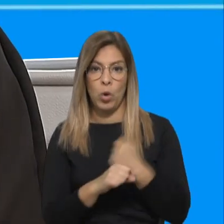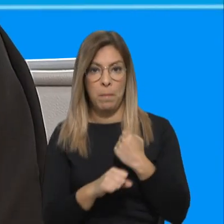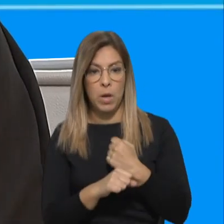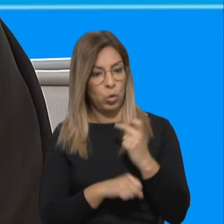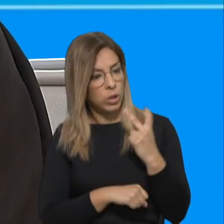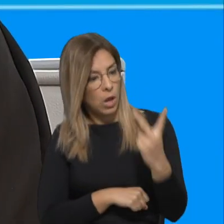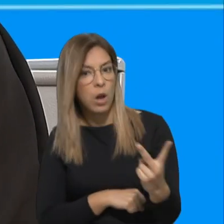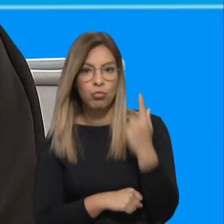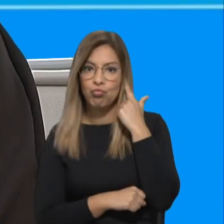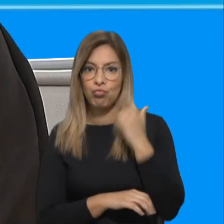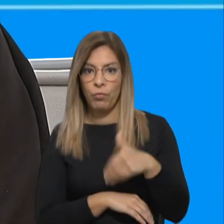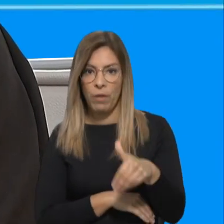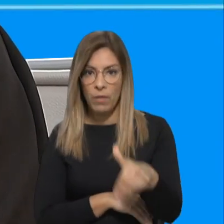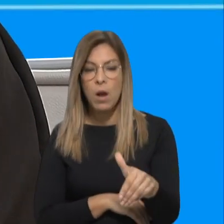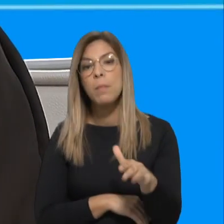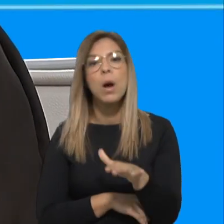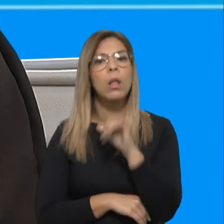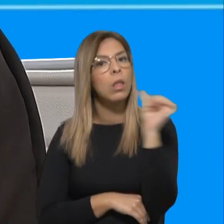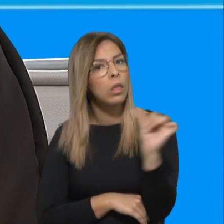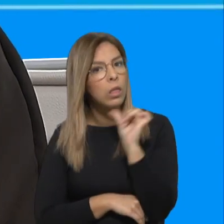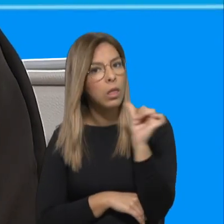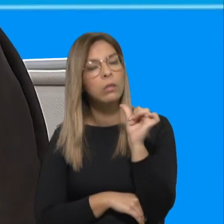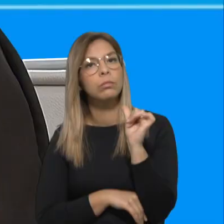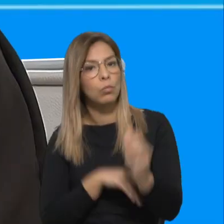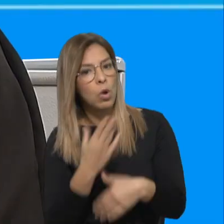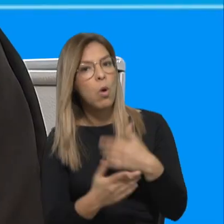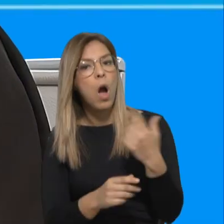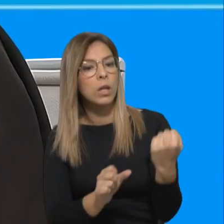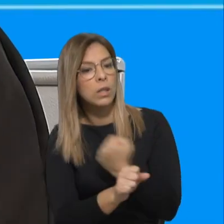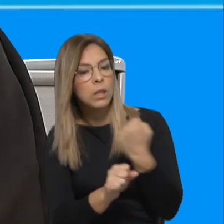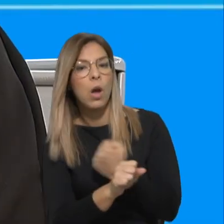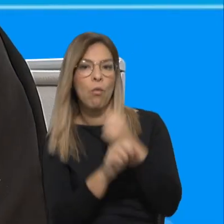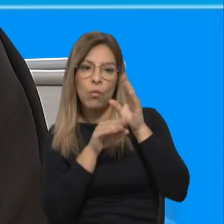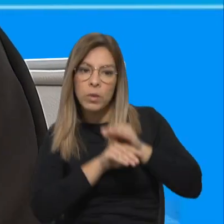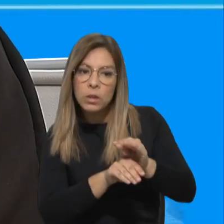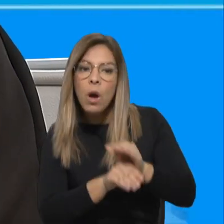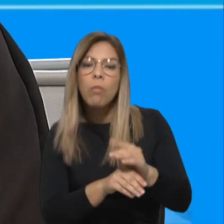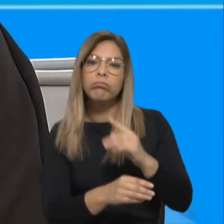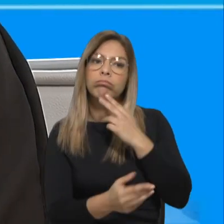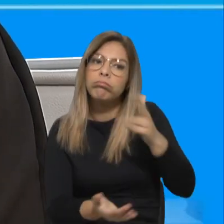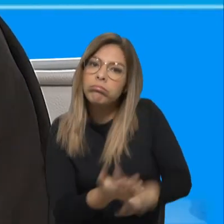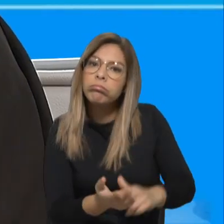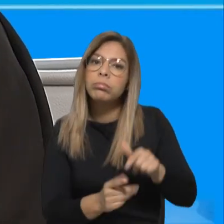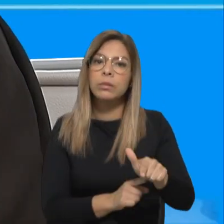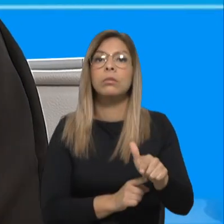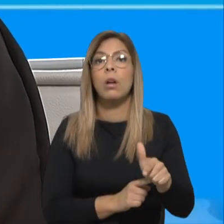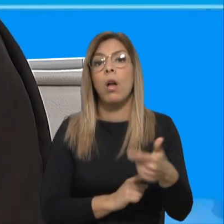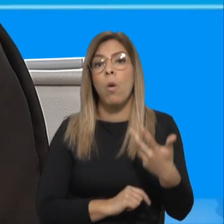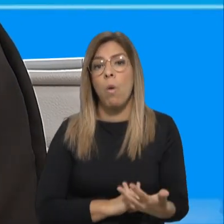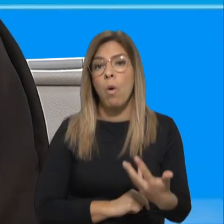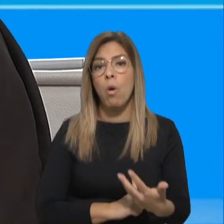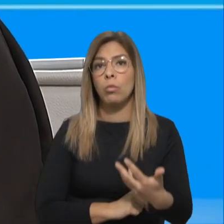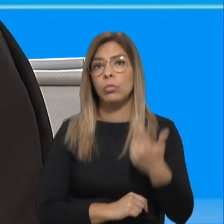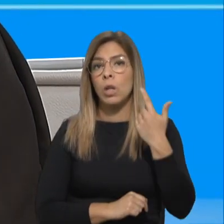cada vez mais tem vindo a ser solicitado para a realização de ações de formação, de capacitação. Neste momento, posso dizer que já ultrapassámos